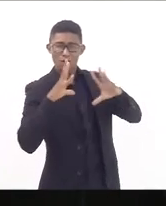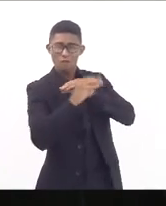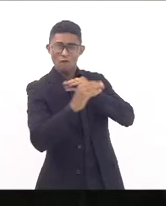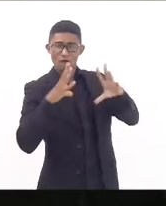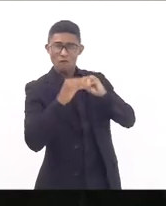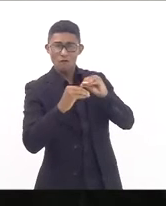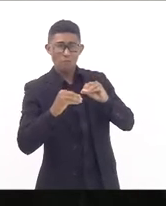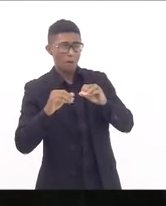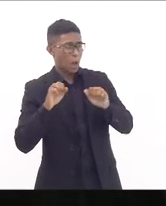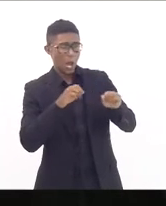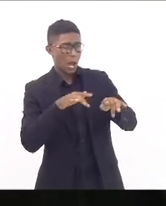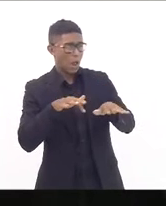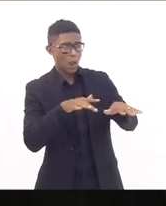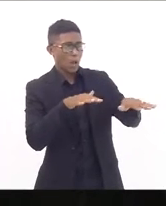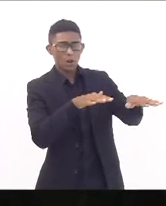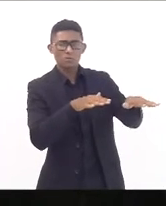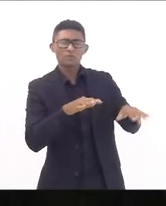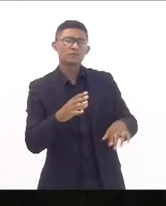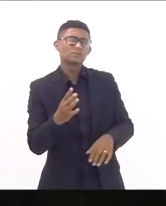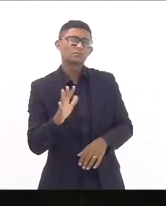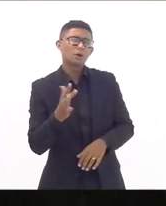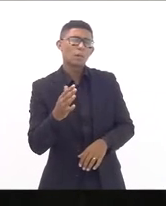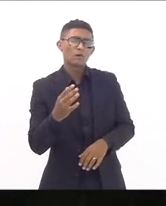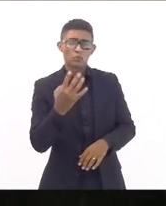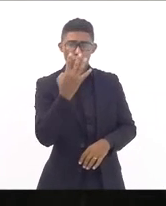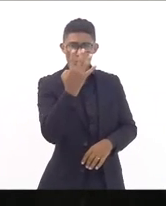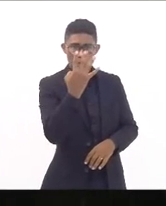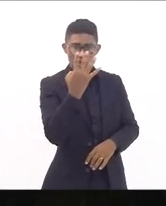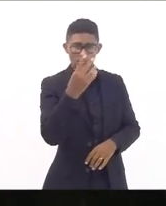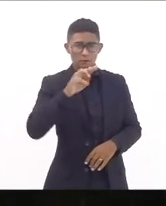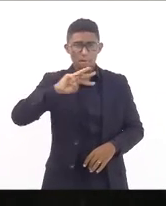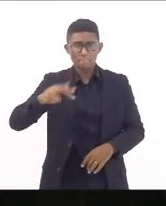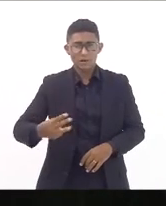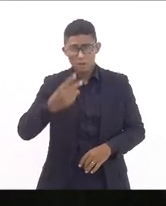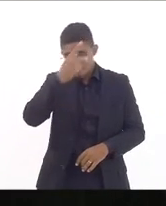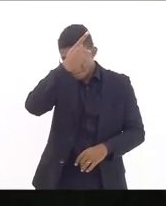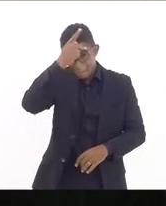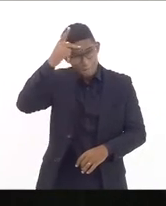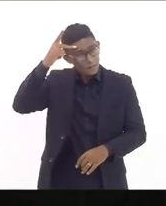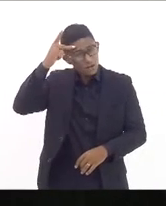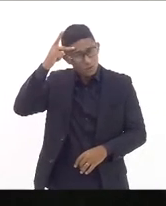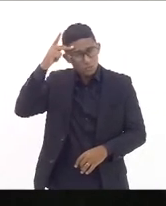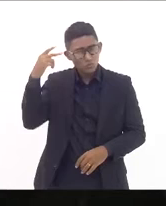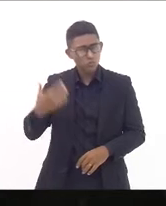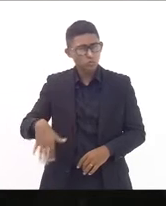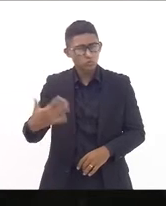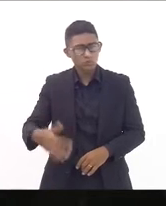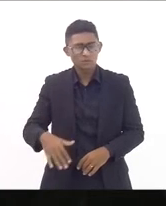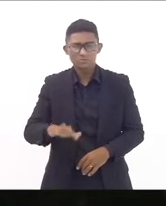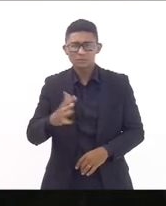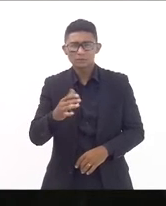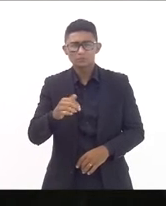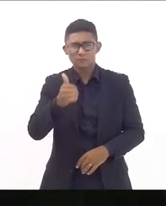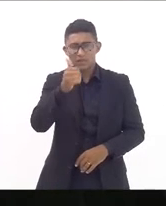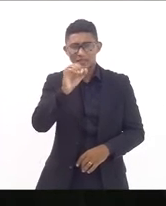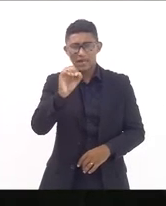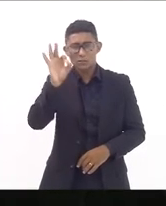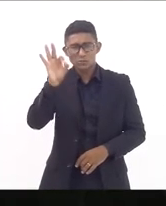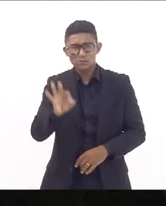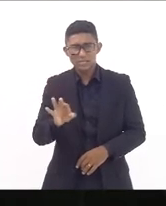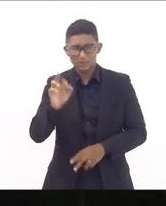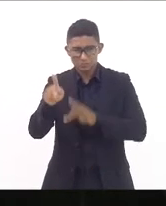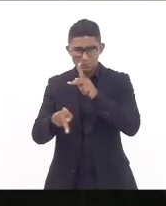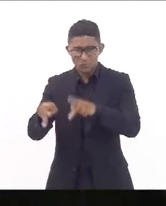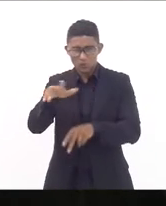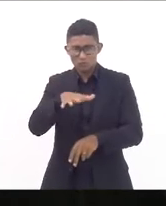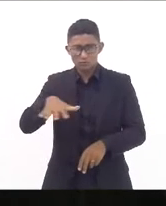principalmente, já está na ordem de 4 milhões, quase 10% da população da Ucrânia, que são